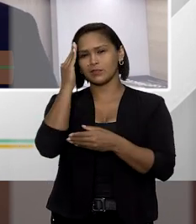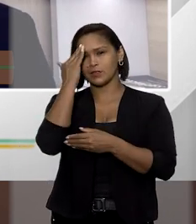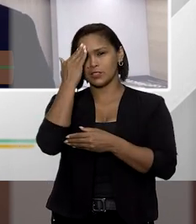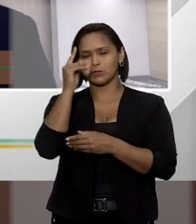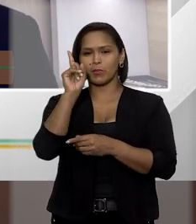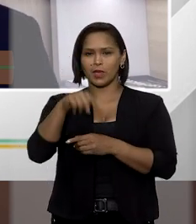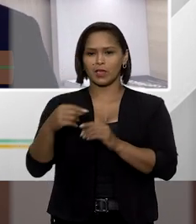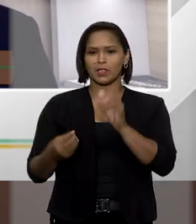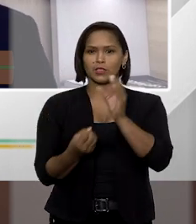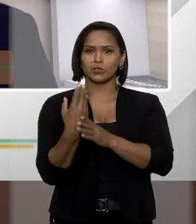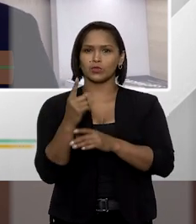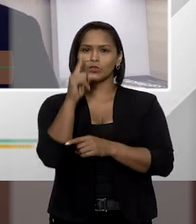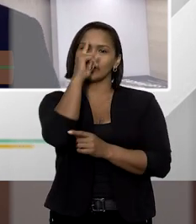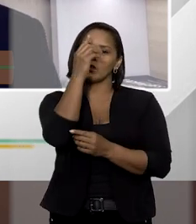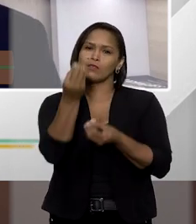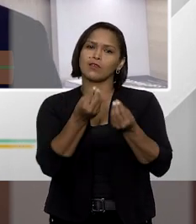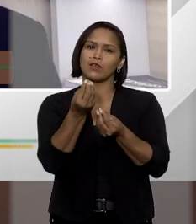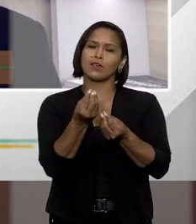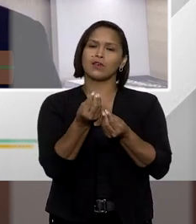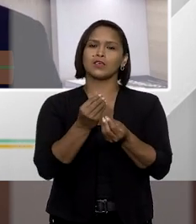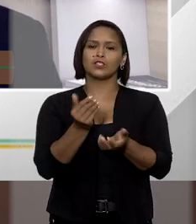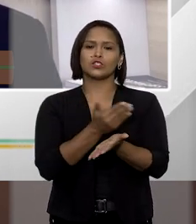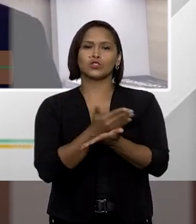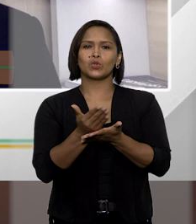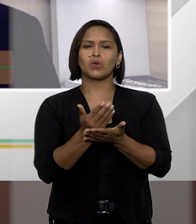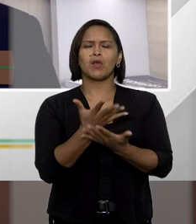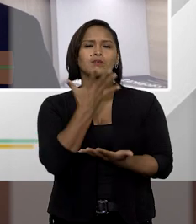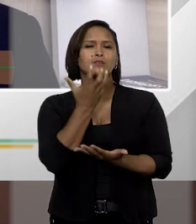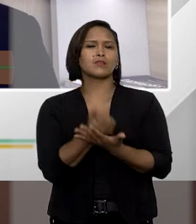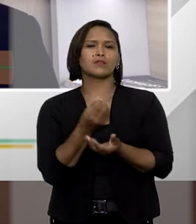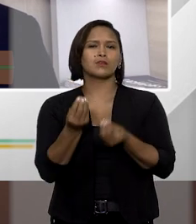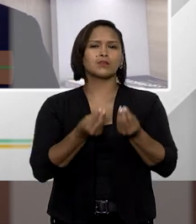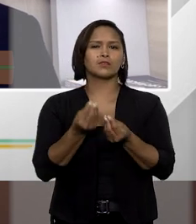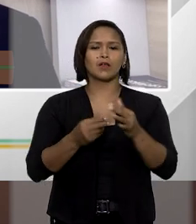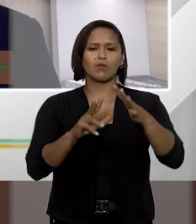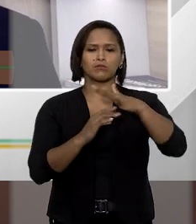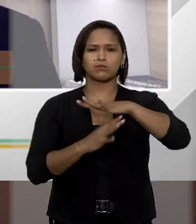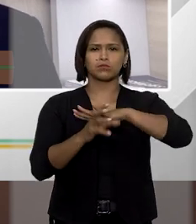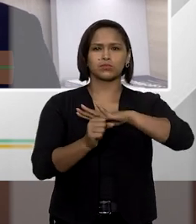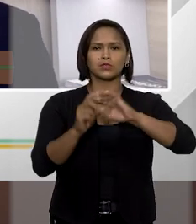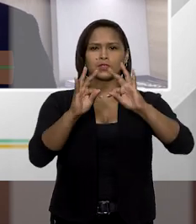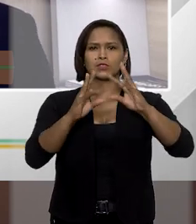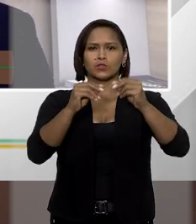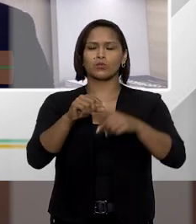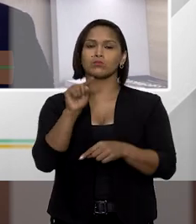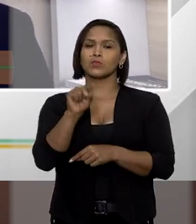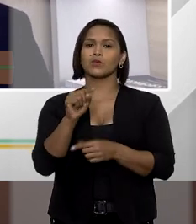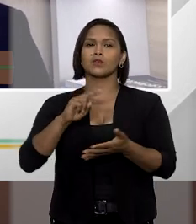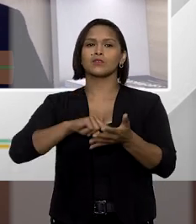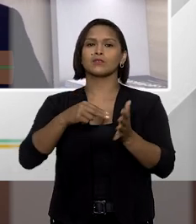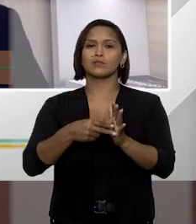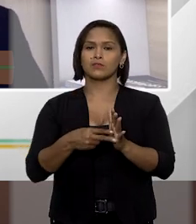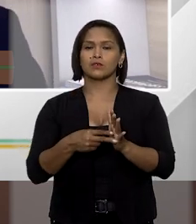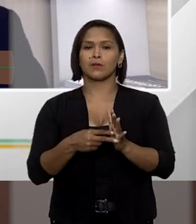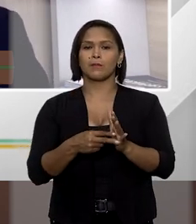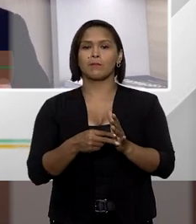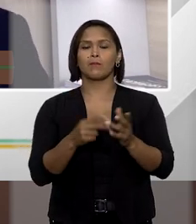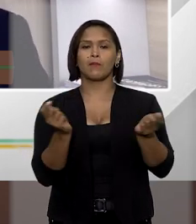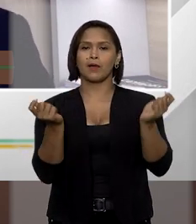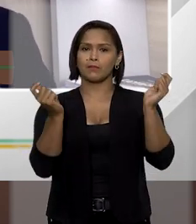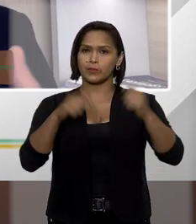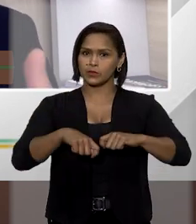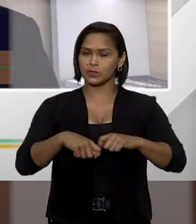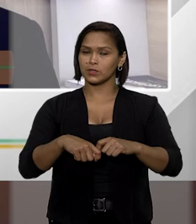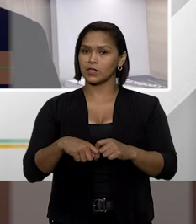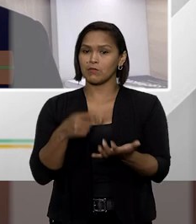concepção é que surge a ideia do compliance, dos sistemas de integridade, que nada mais é do que